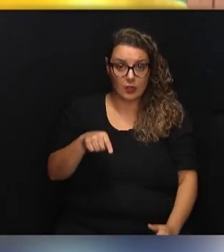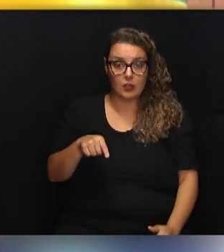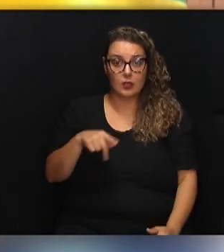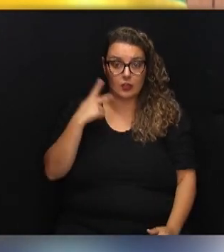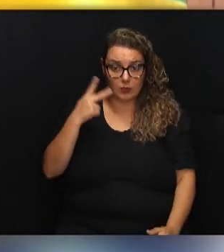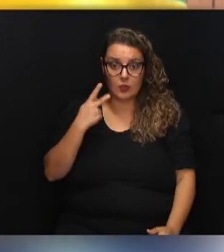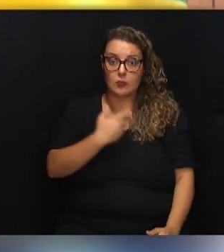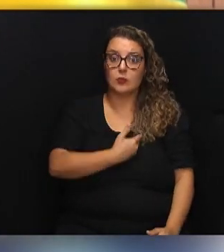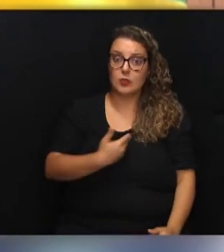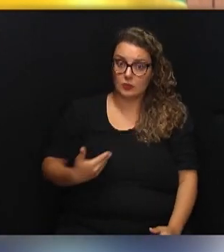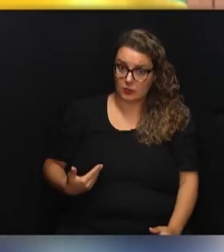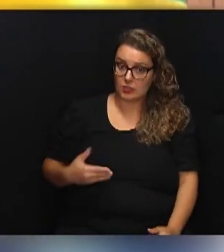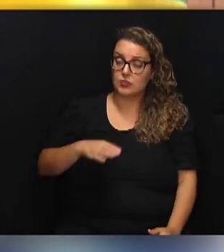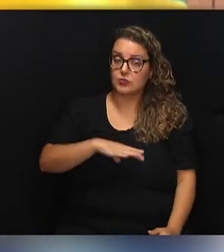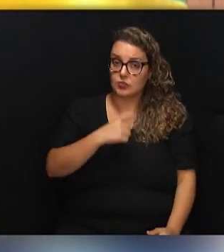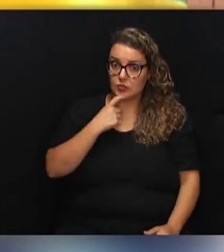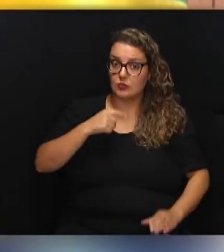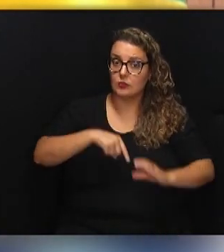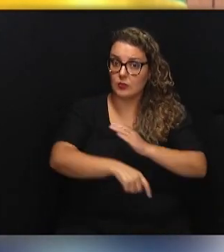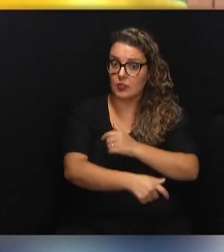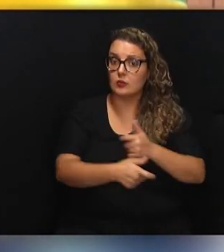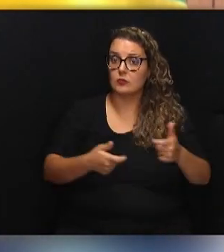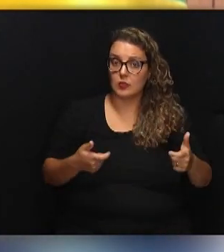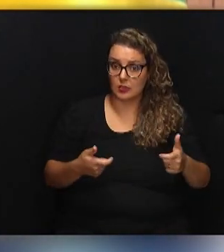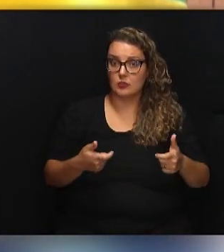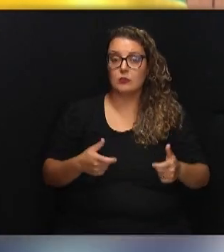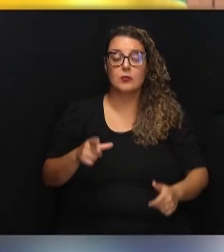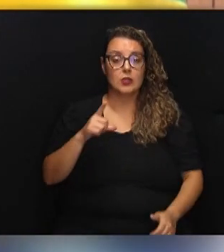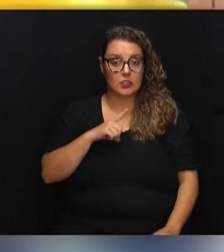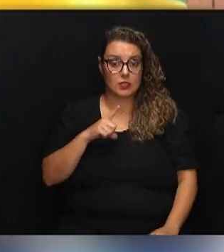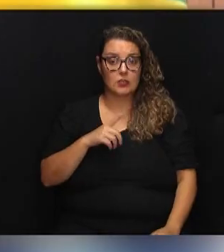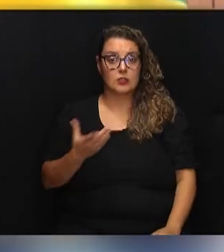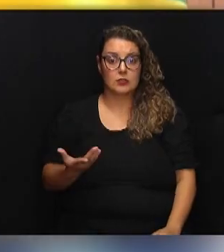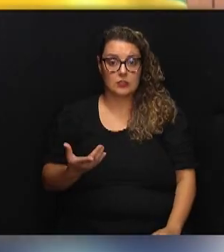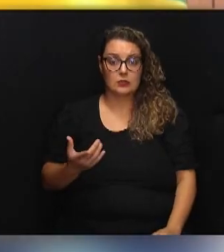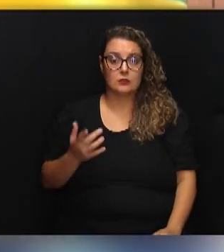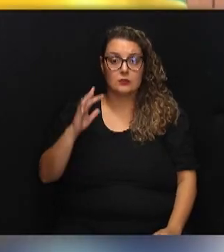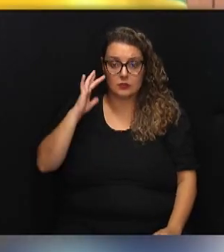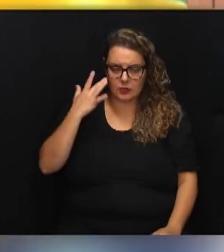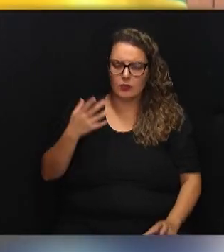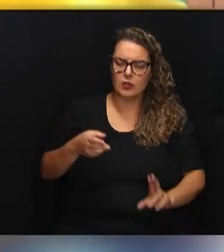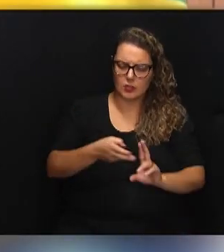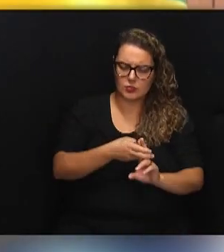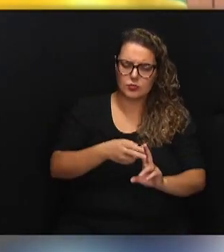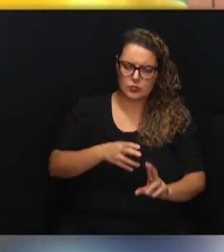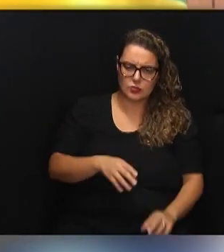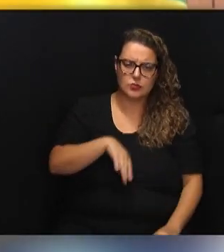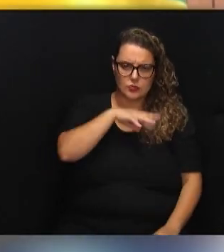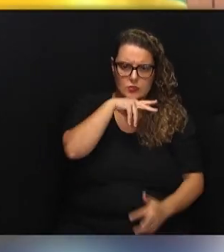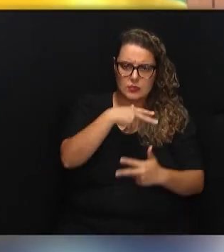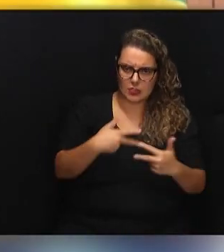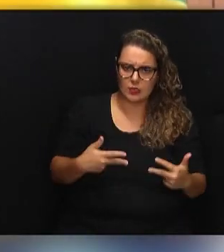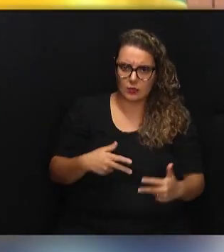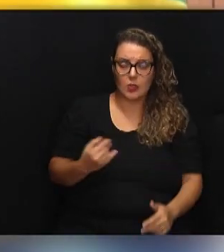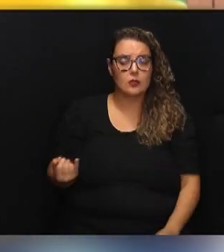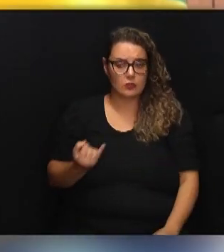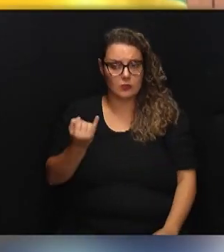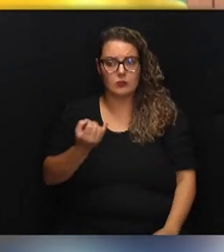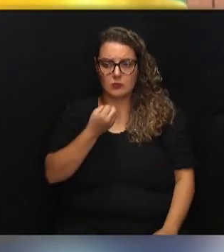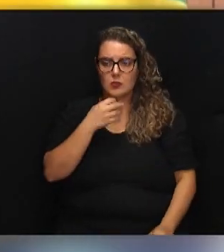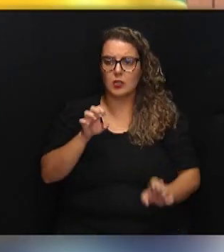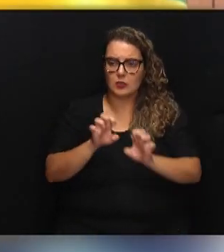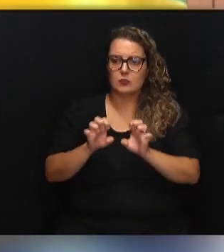política pública e Campinas avança muito para ter, e eu considero o SUS animal aqui em Campinas muito bem estruturado e